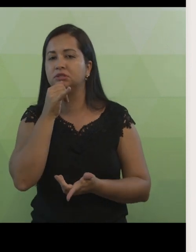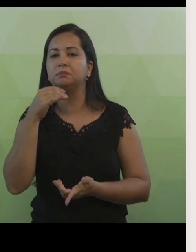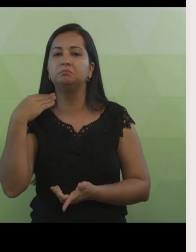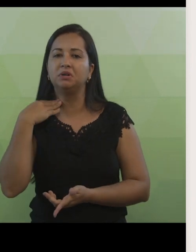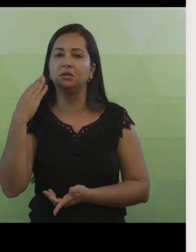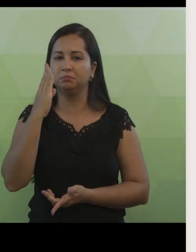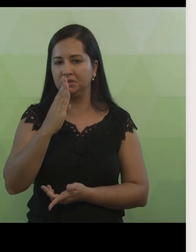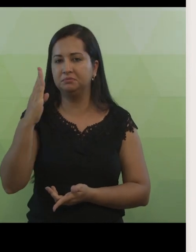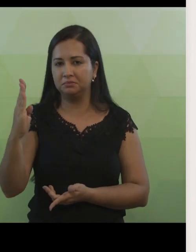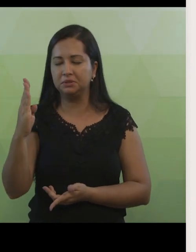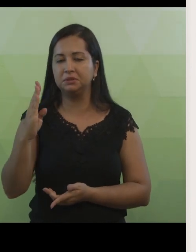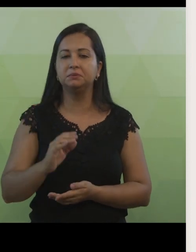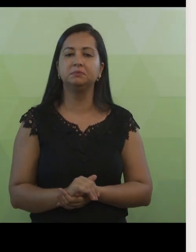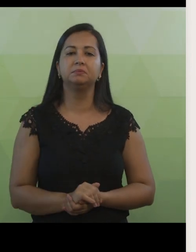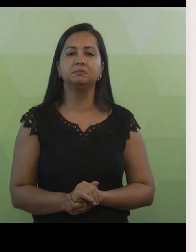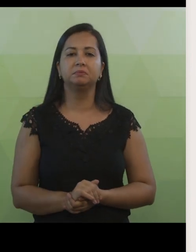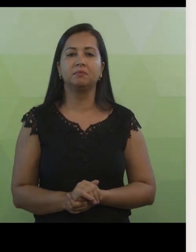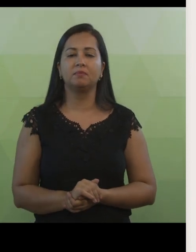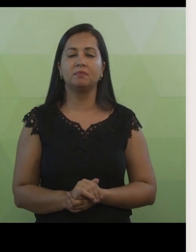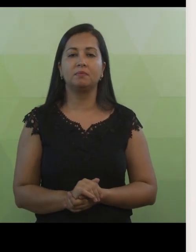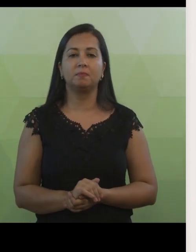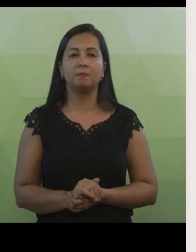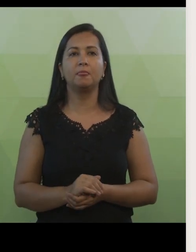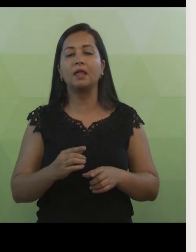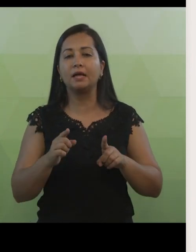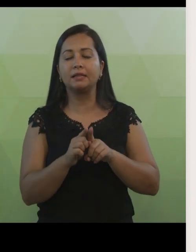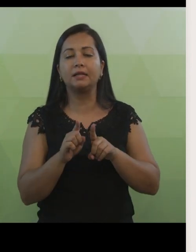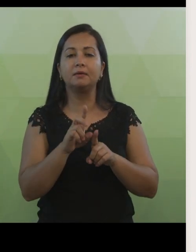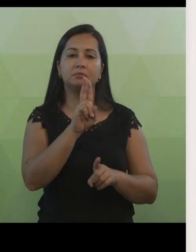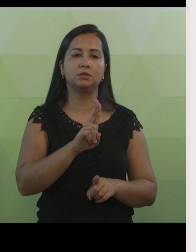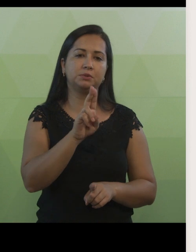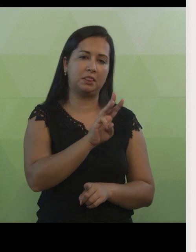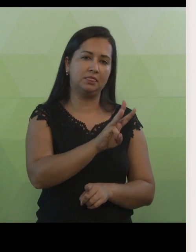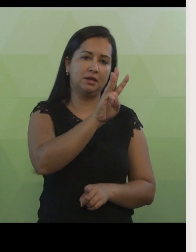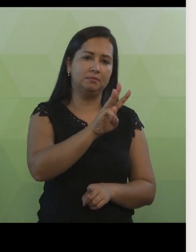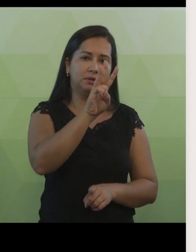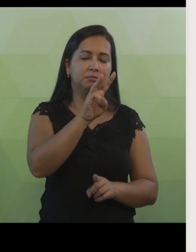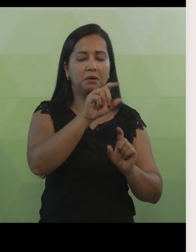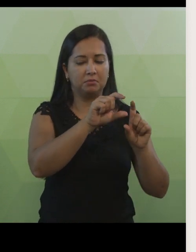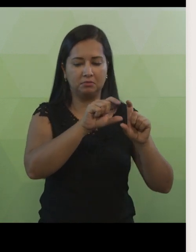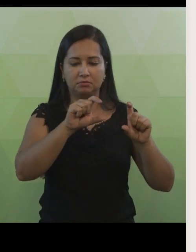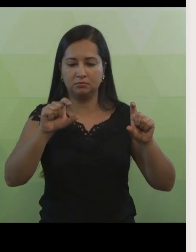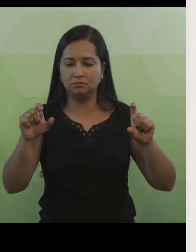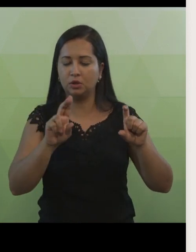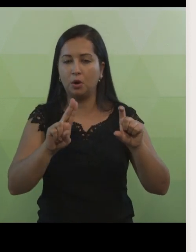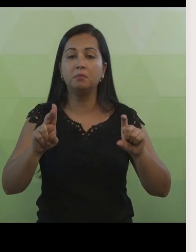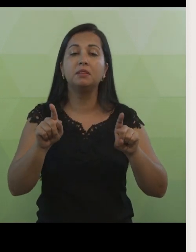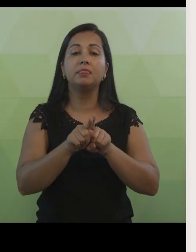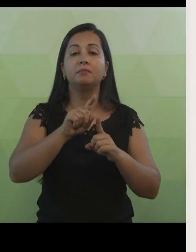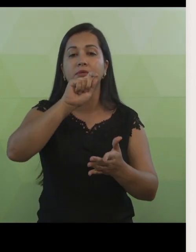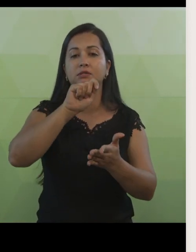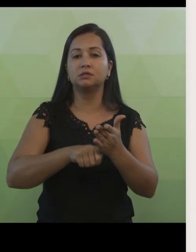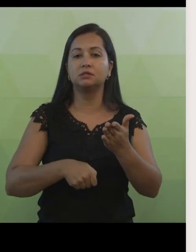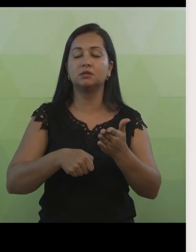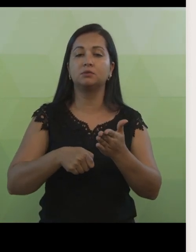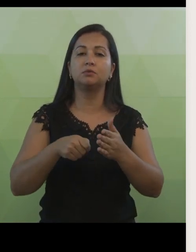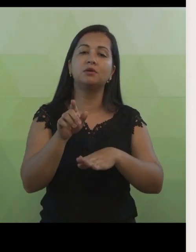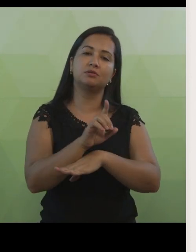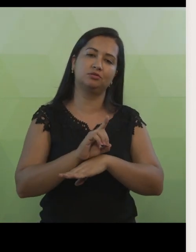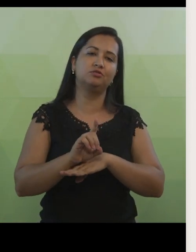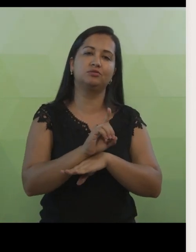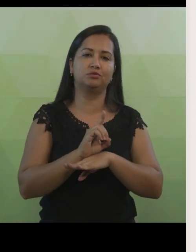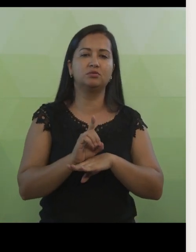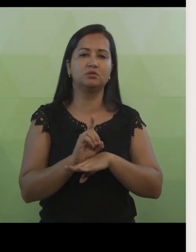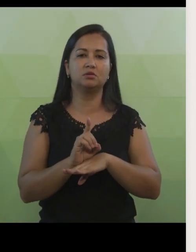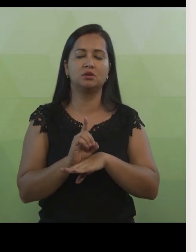S.A., a identificação da certificadora, que seria lá o www.versign.com, e no final